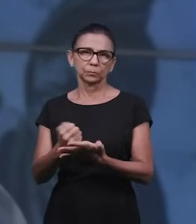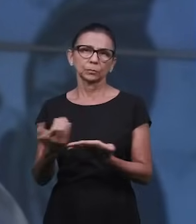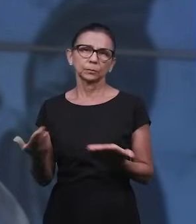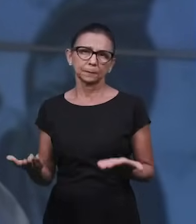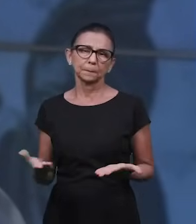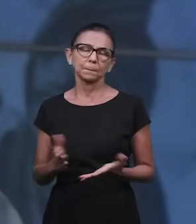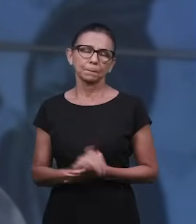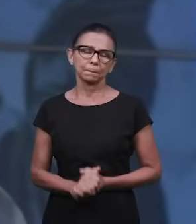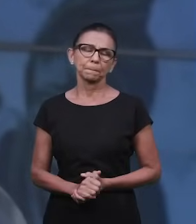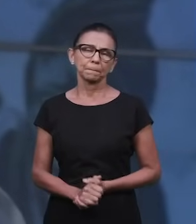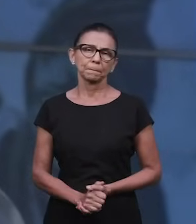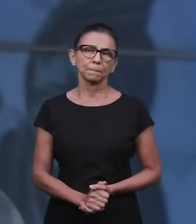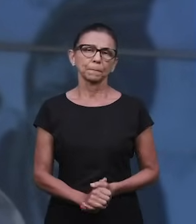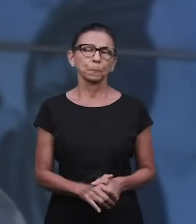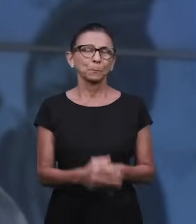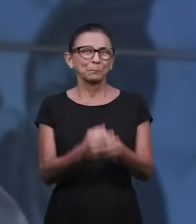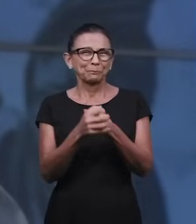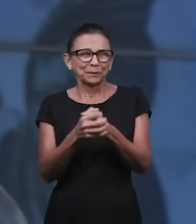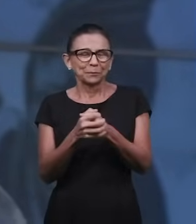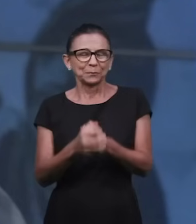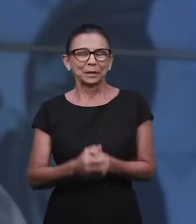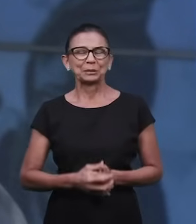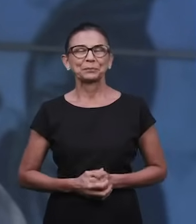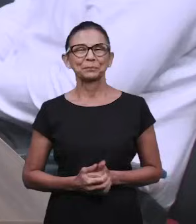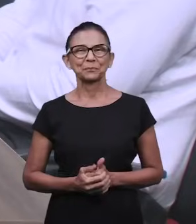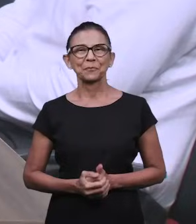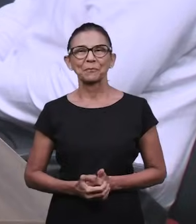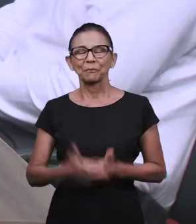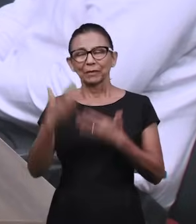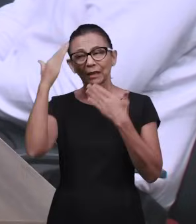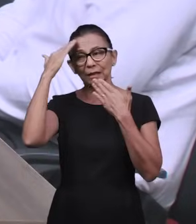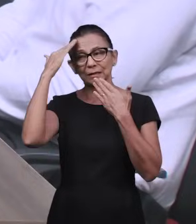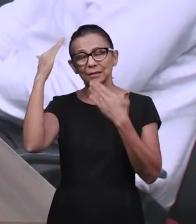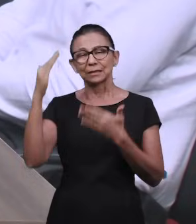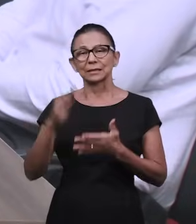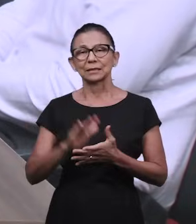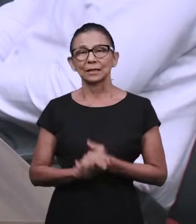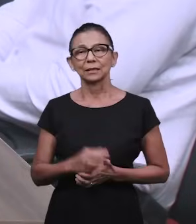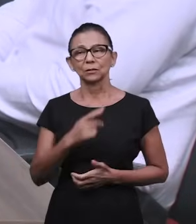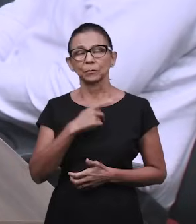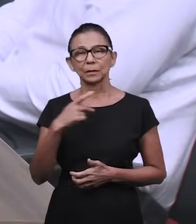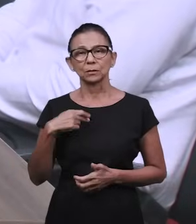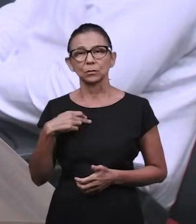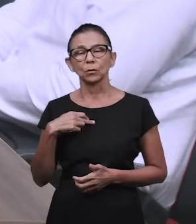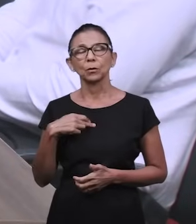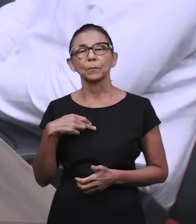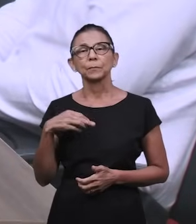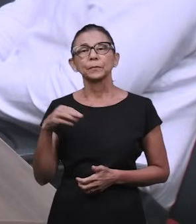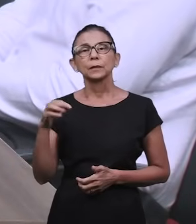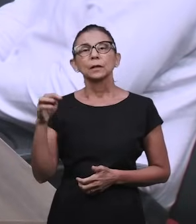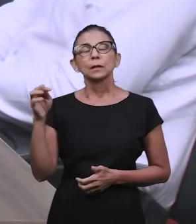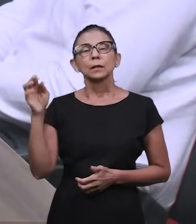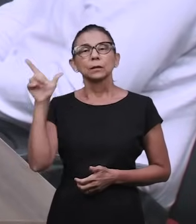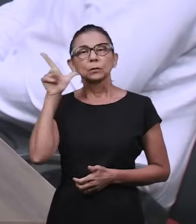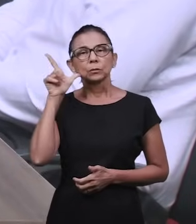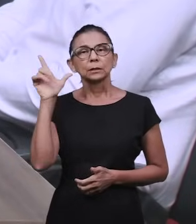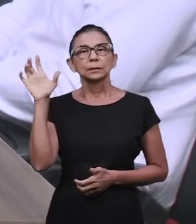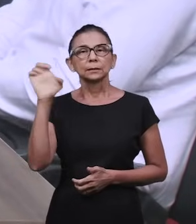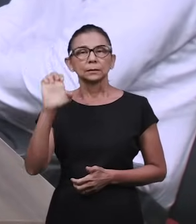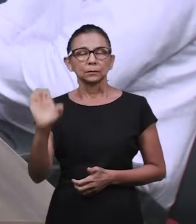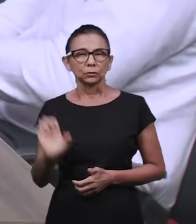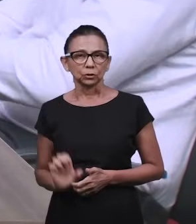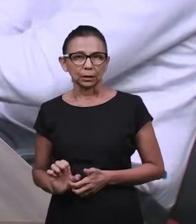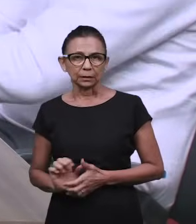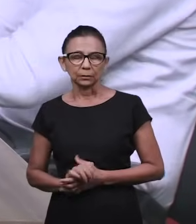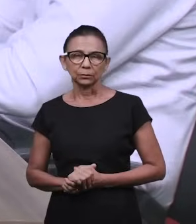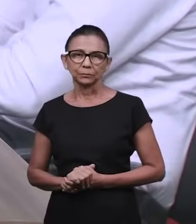enriquecimento aqui para a nossa conversa. Bom, voltando aqui então para a mesa, eu queria fazer uma pergunta aqui para o Vinícius, né,